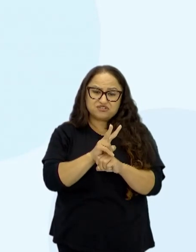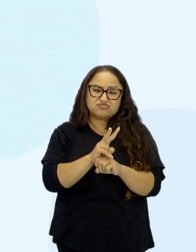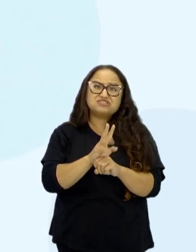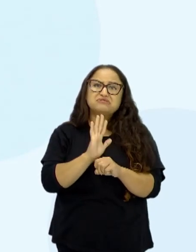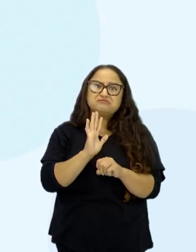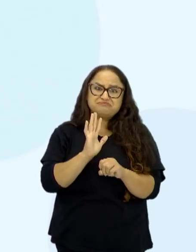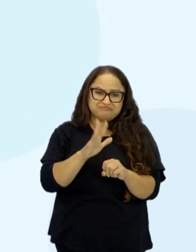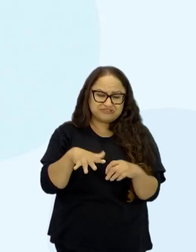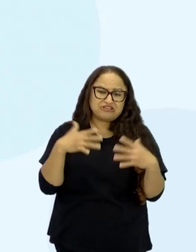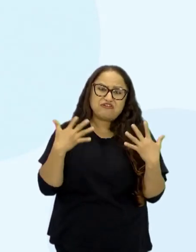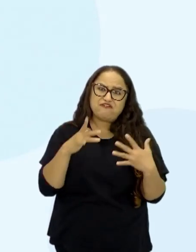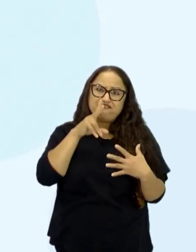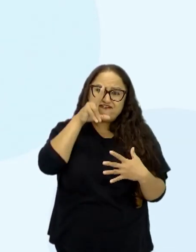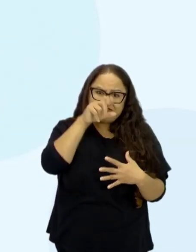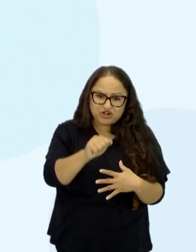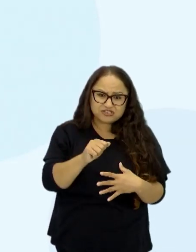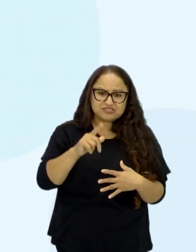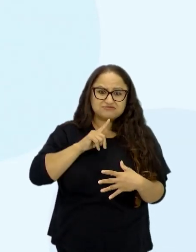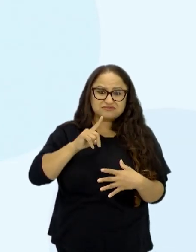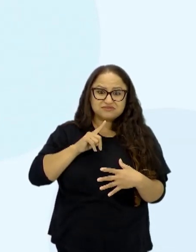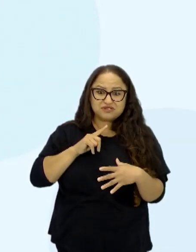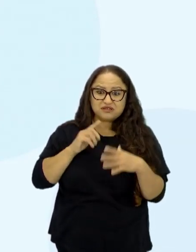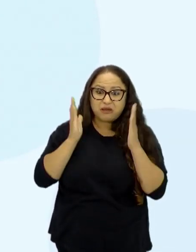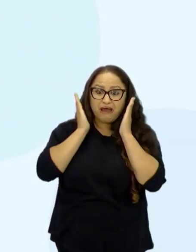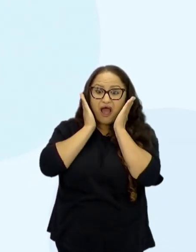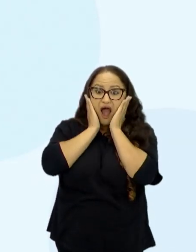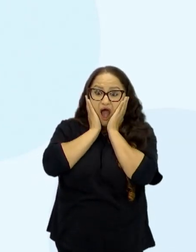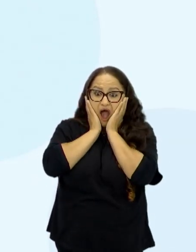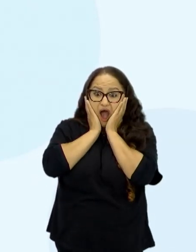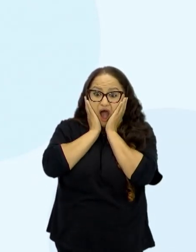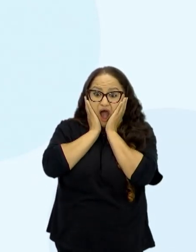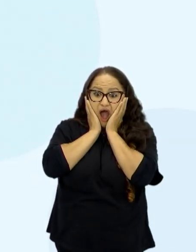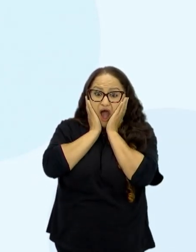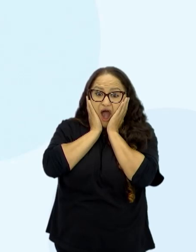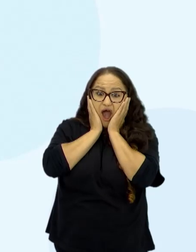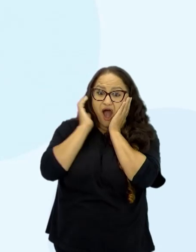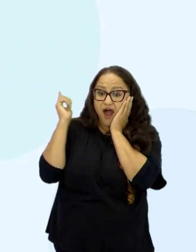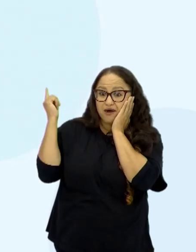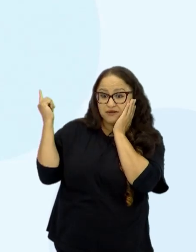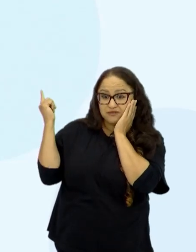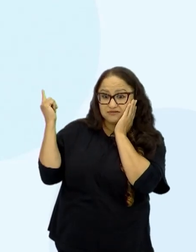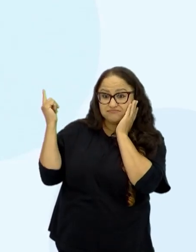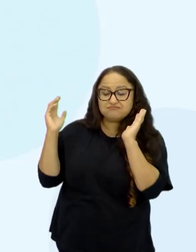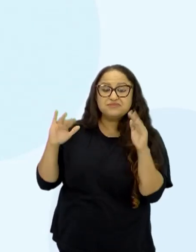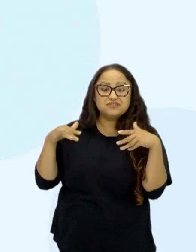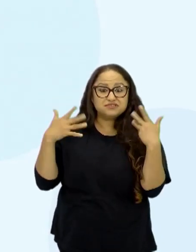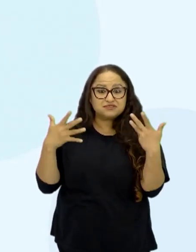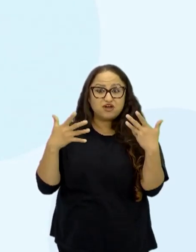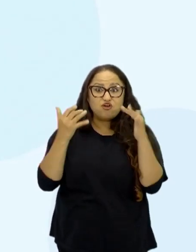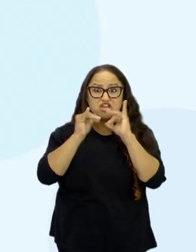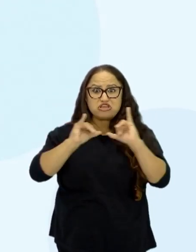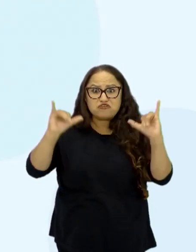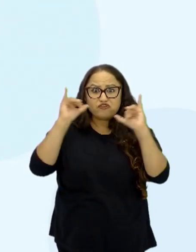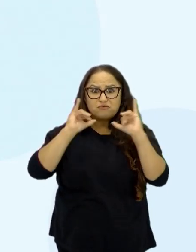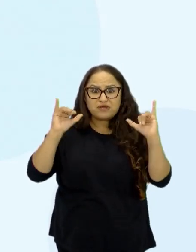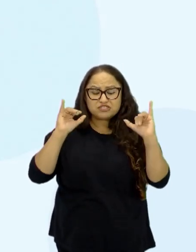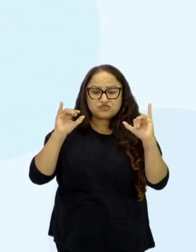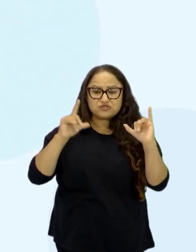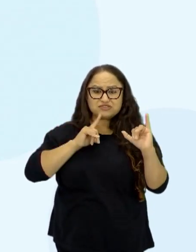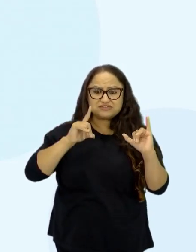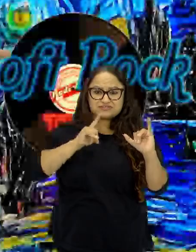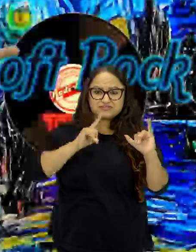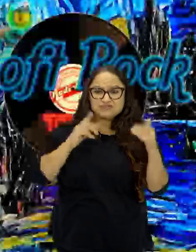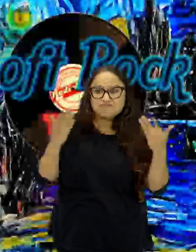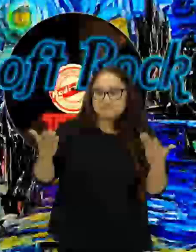Grito daquele jeito, né? O personagem já estava alarmado com essas notícias, ficaram bem alarmados. E é bem legal falar sobre